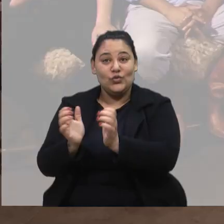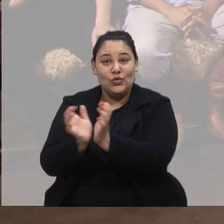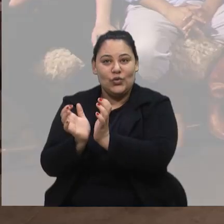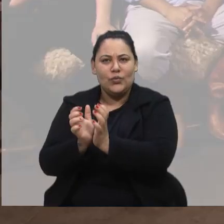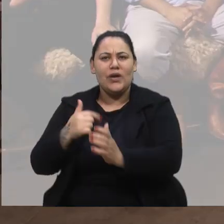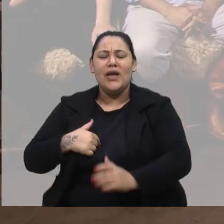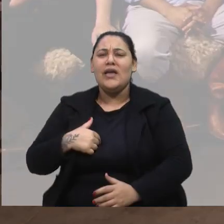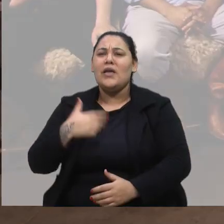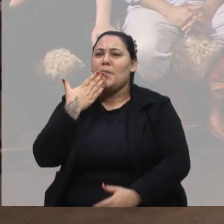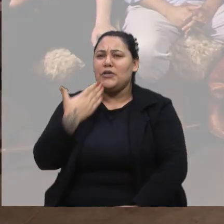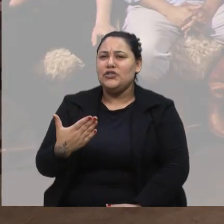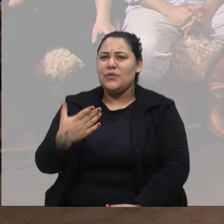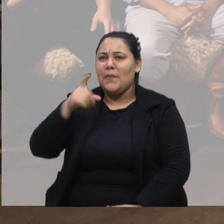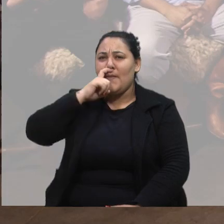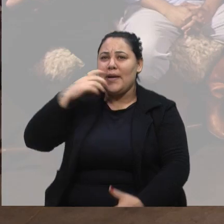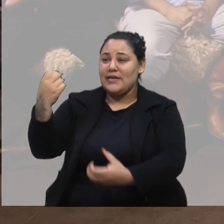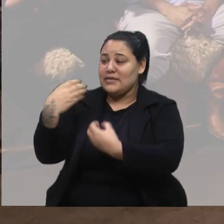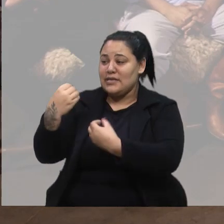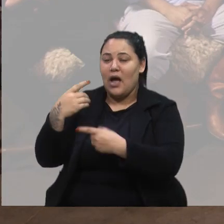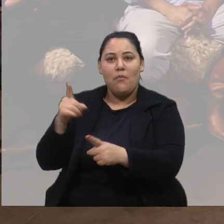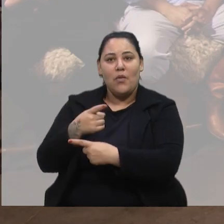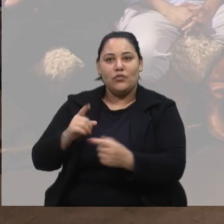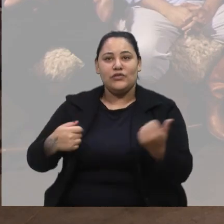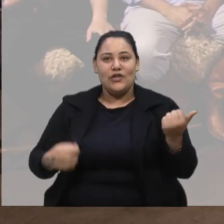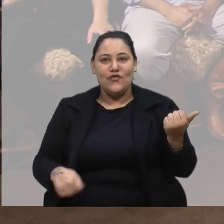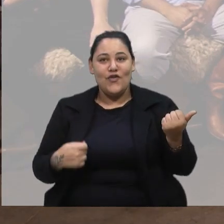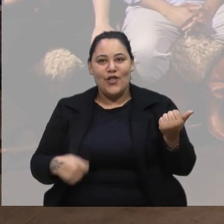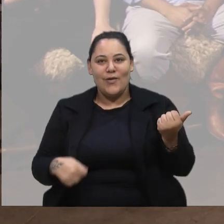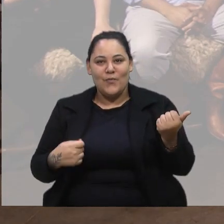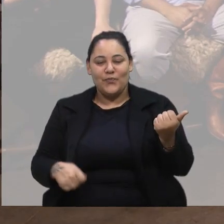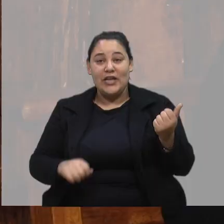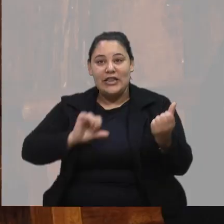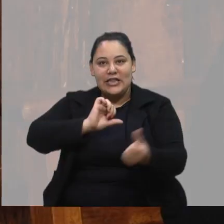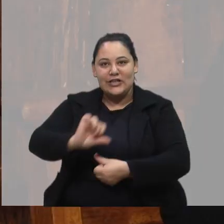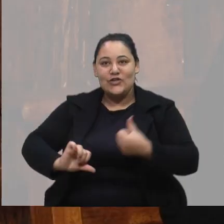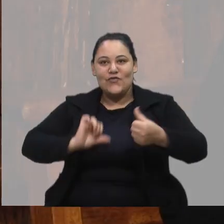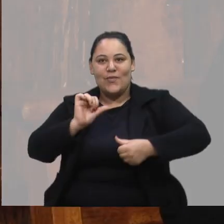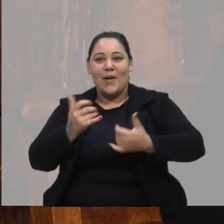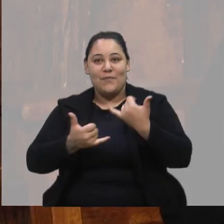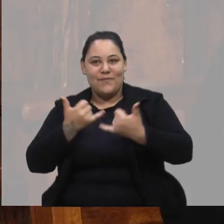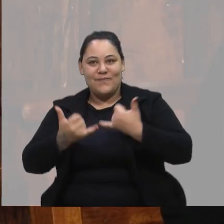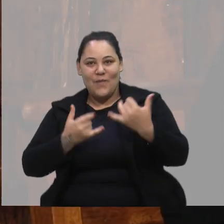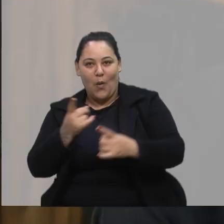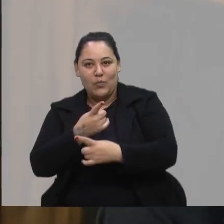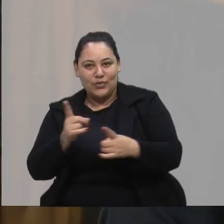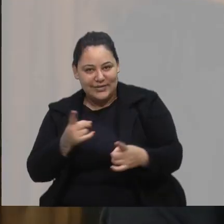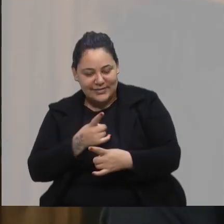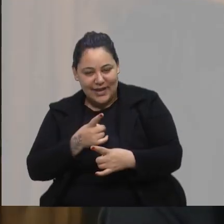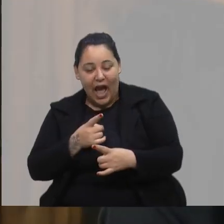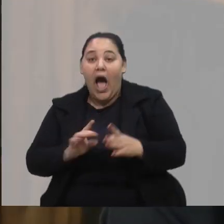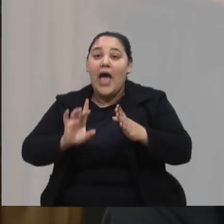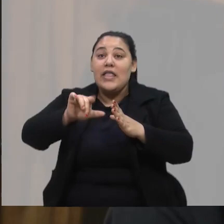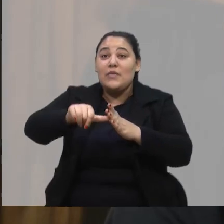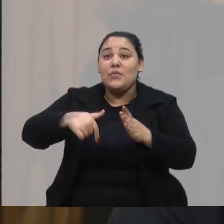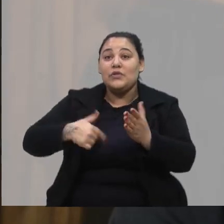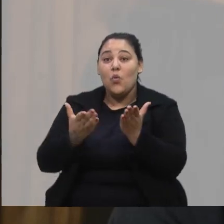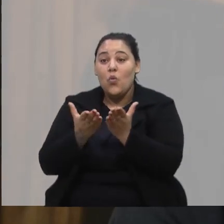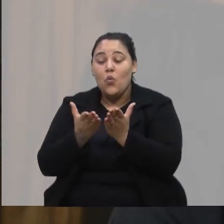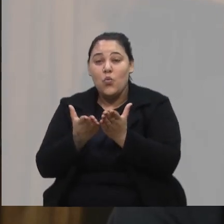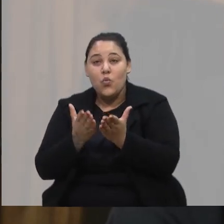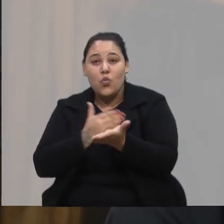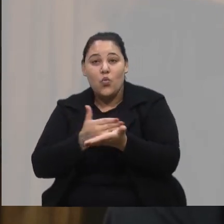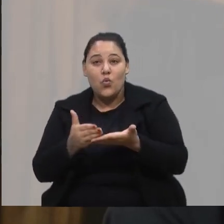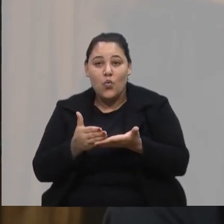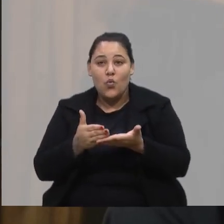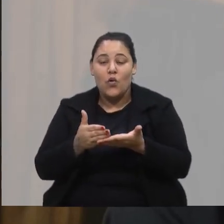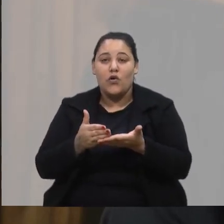uma música no violão. Daí, através daquela música, eu ia fazer uma paródia. E dali foi indo. Eu comecei a estudar acordeon também,